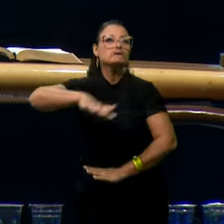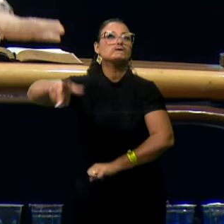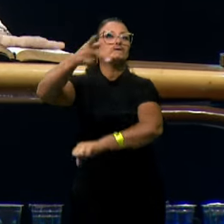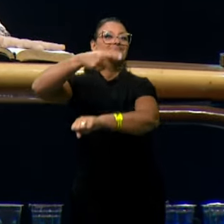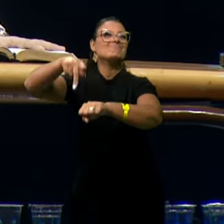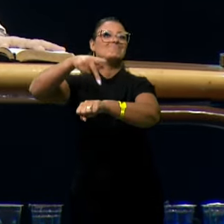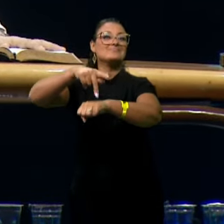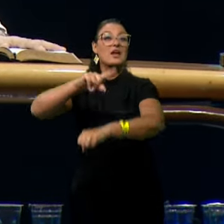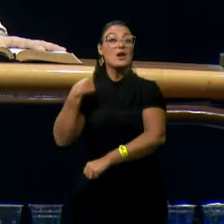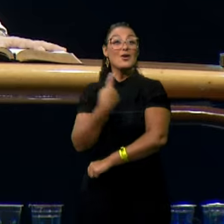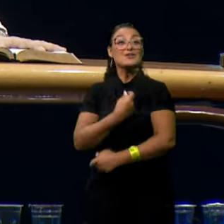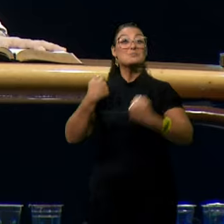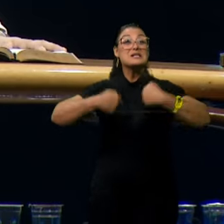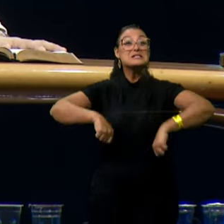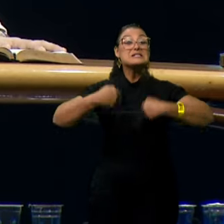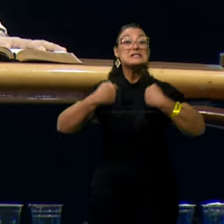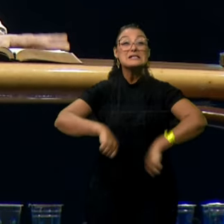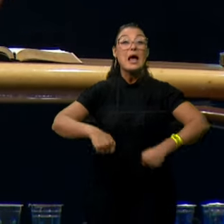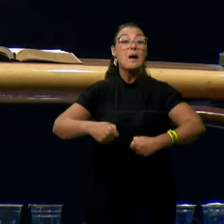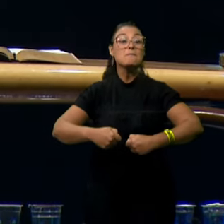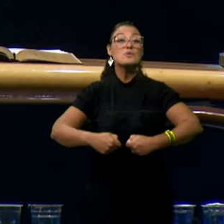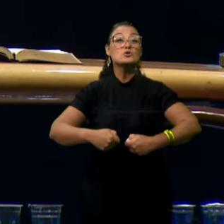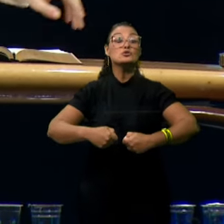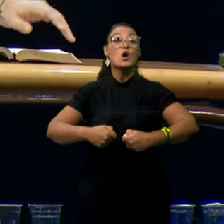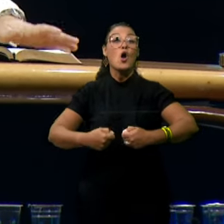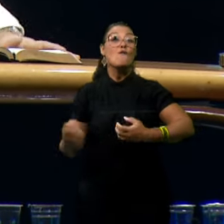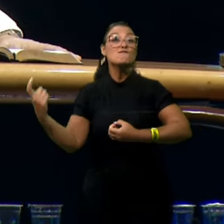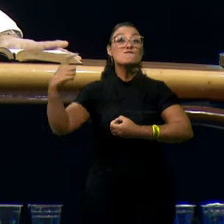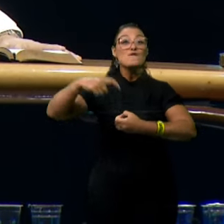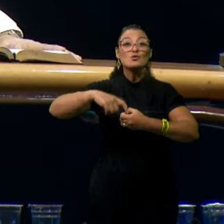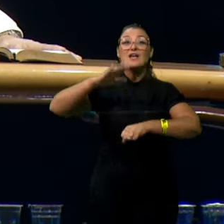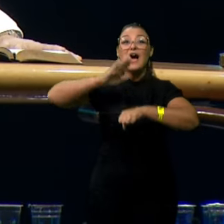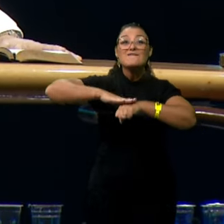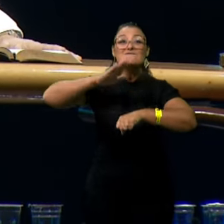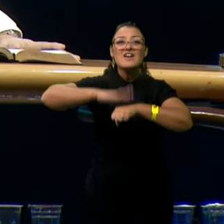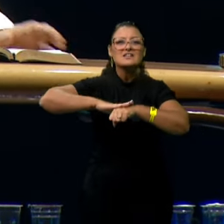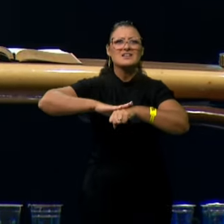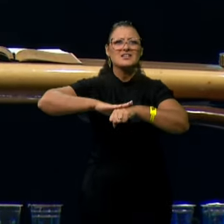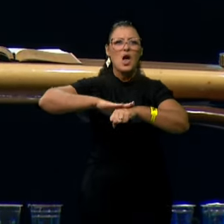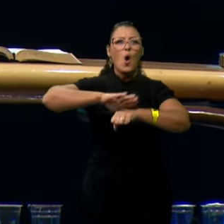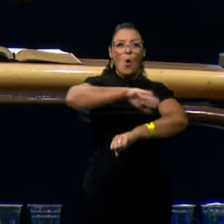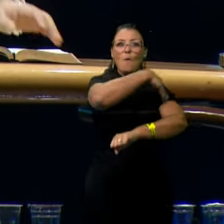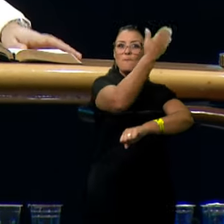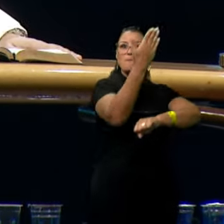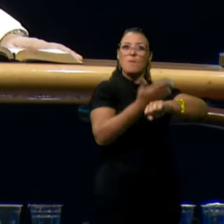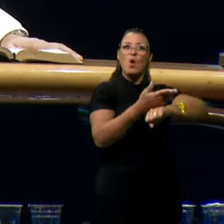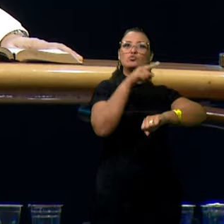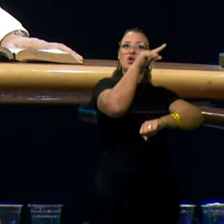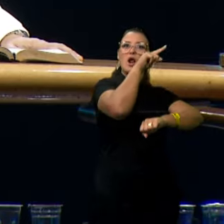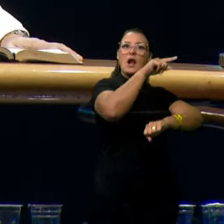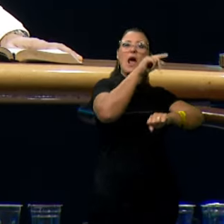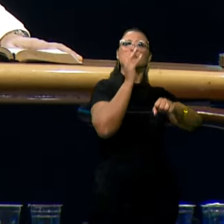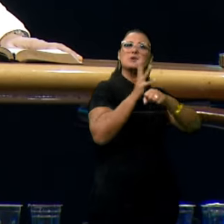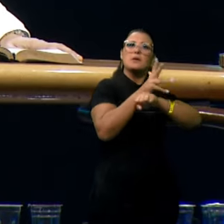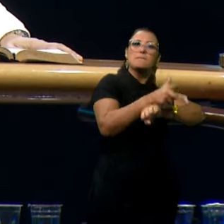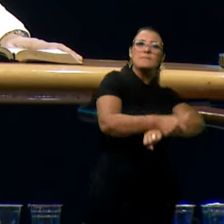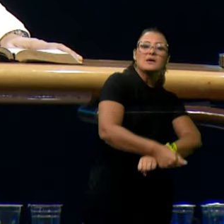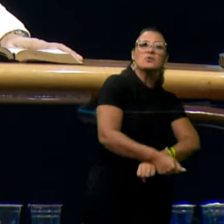nós precisamos voltar nisso esqueça do monte um monte de geração passada você não tem o tempo para ele